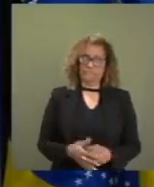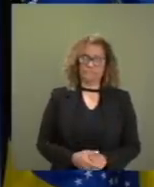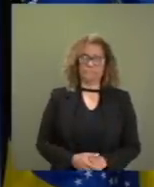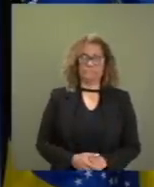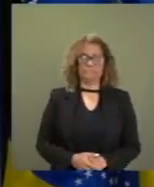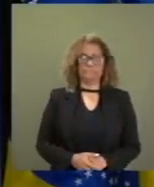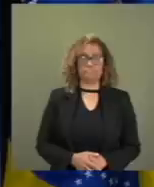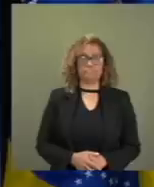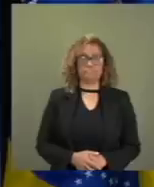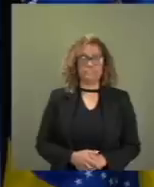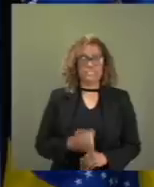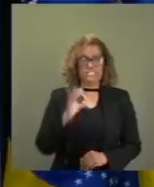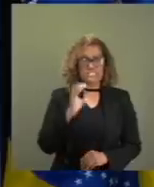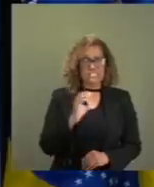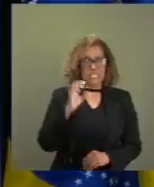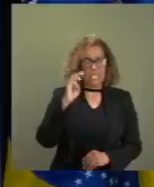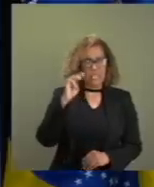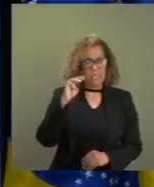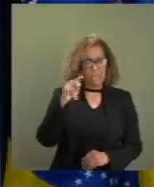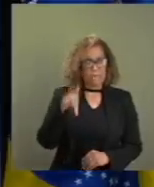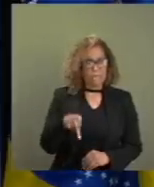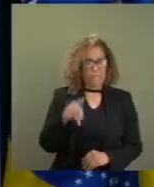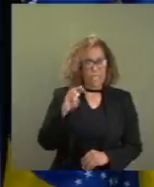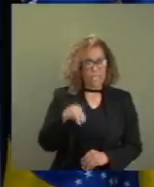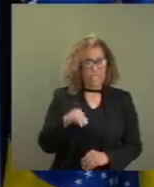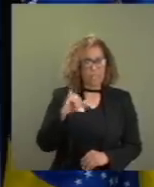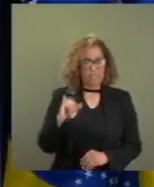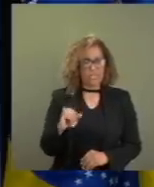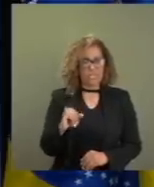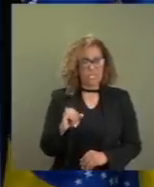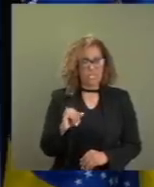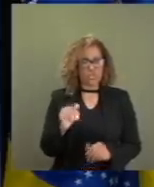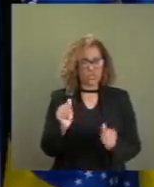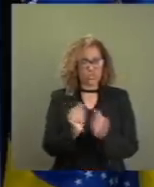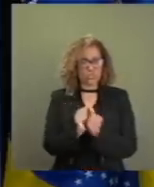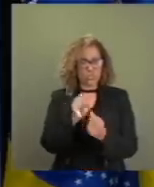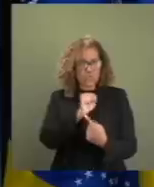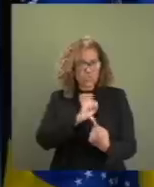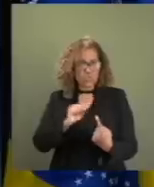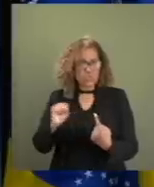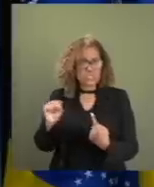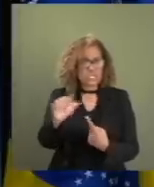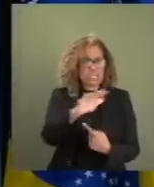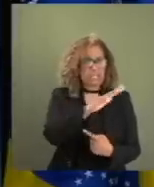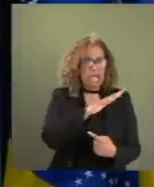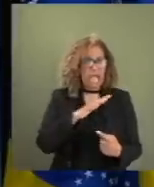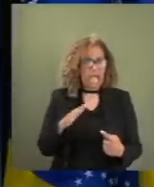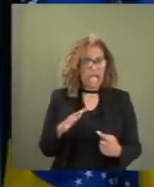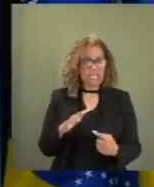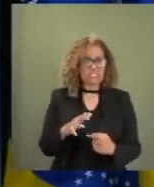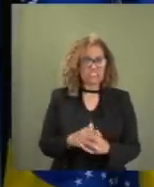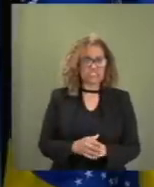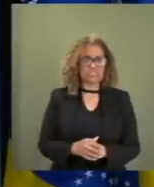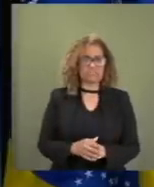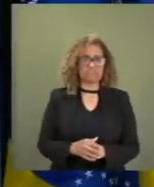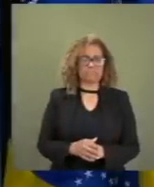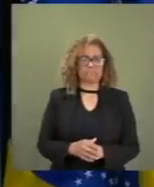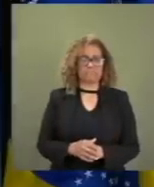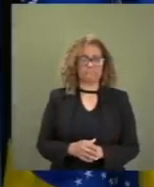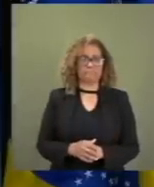uma cpmi que foi gestada com a sociedade que cobrava insistentemente